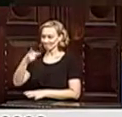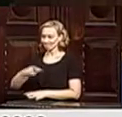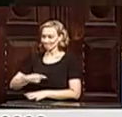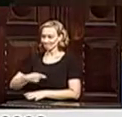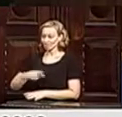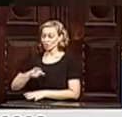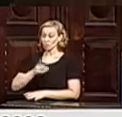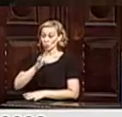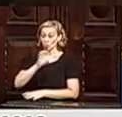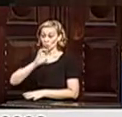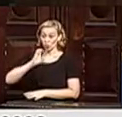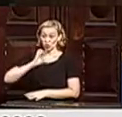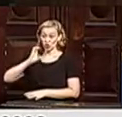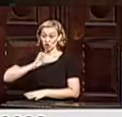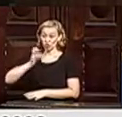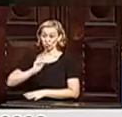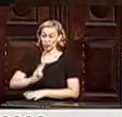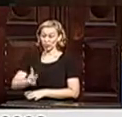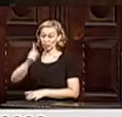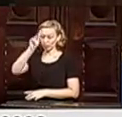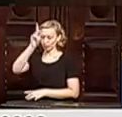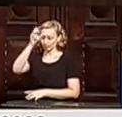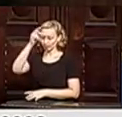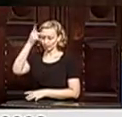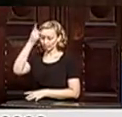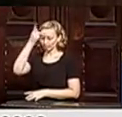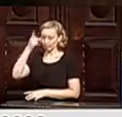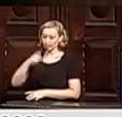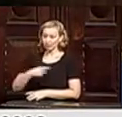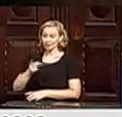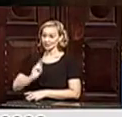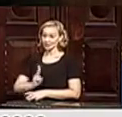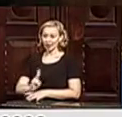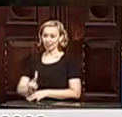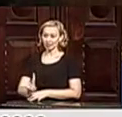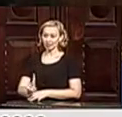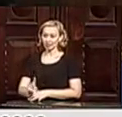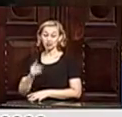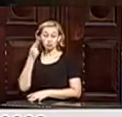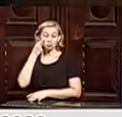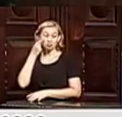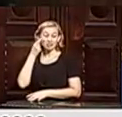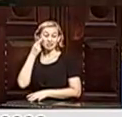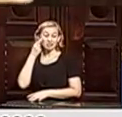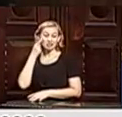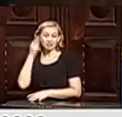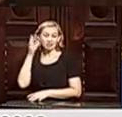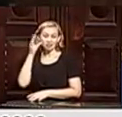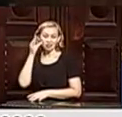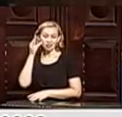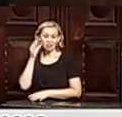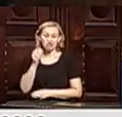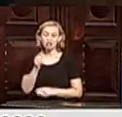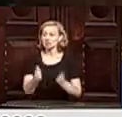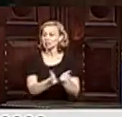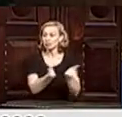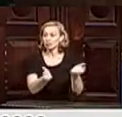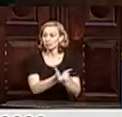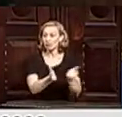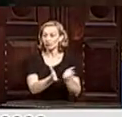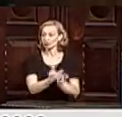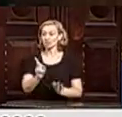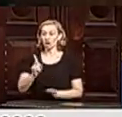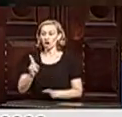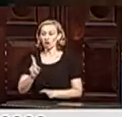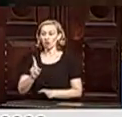burguesia caquética, uma burguesia que não deixa esse país avançar e não defende os interesses nacionais, defende apenas o seu próprio